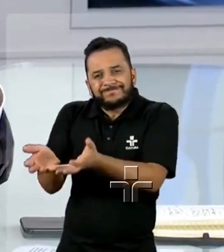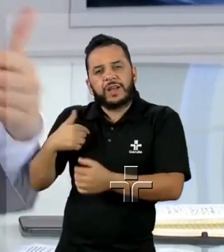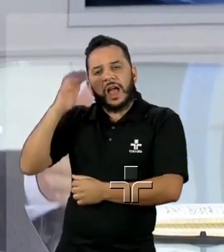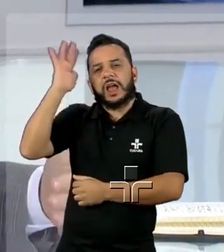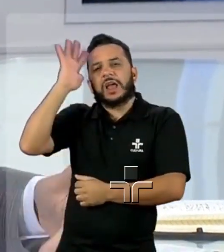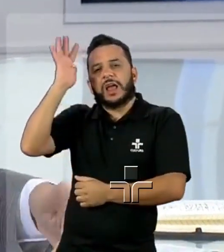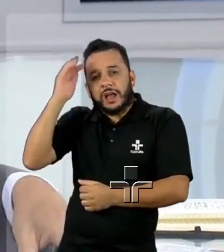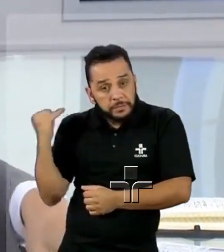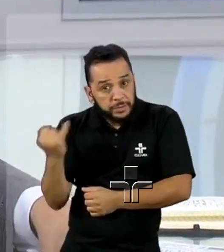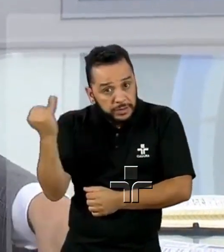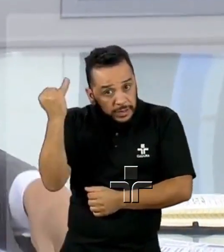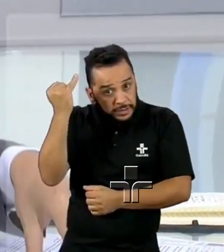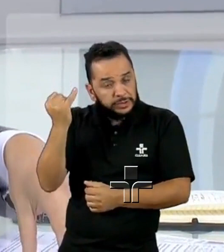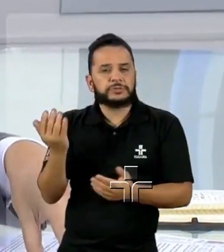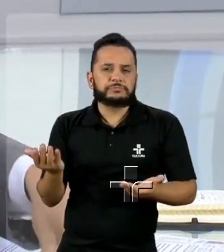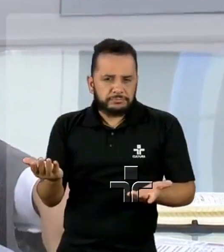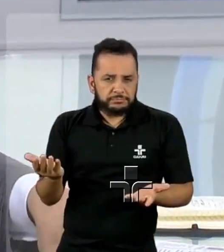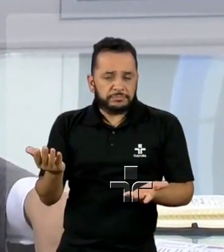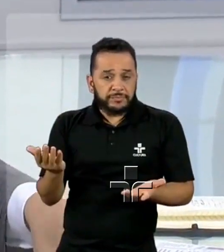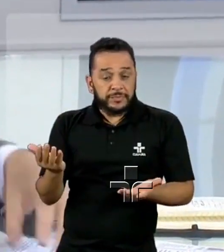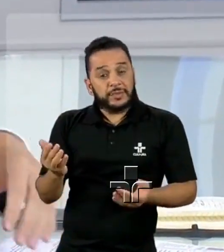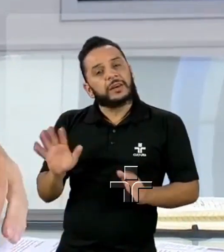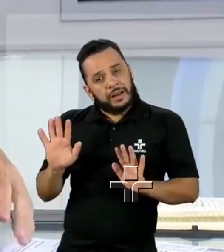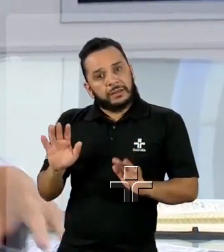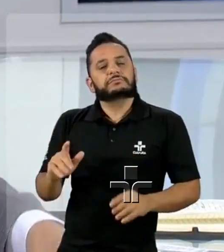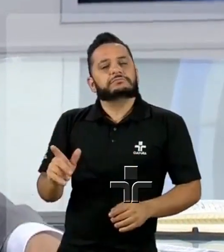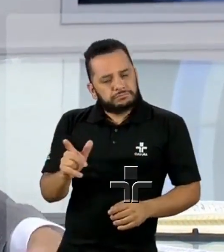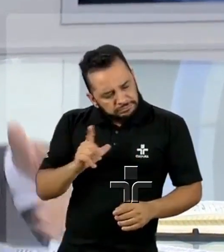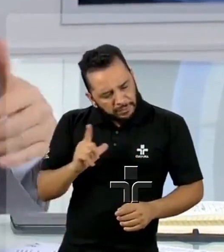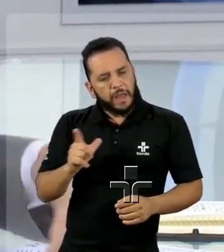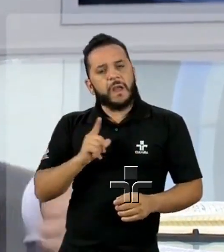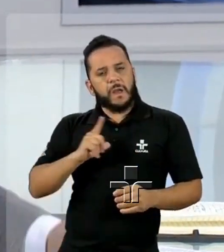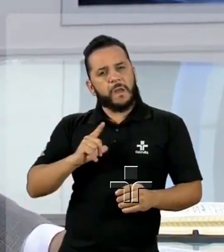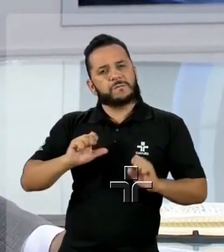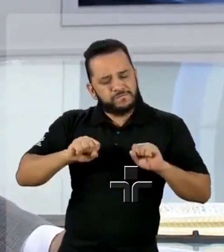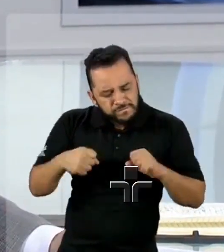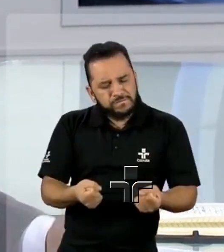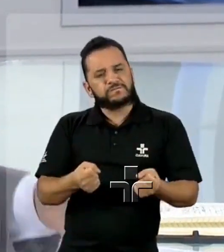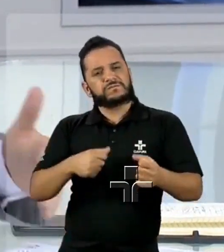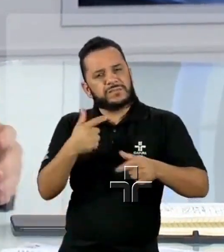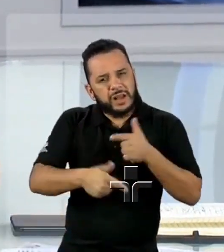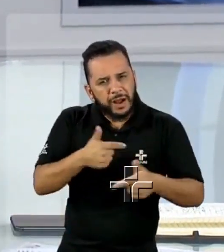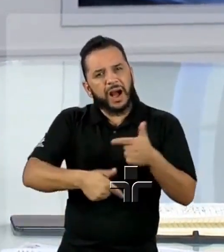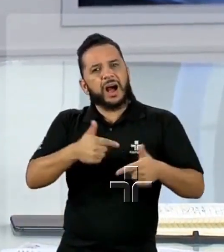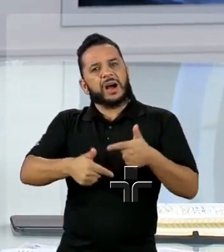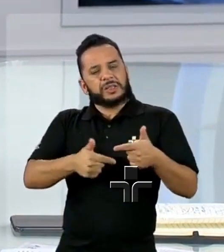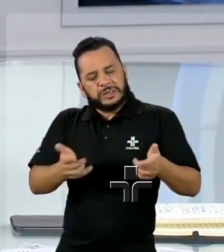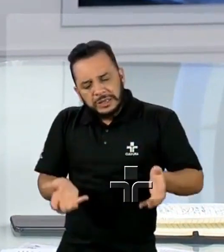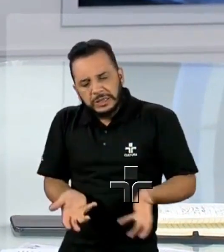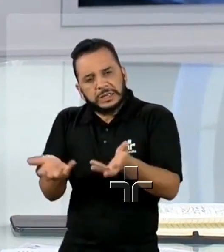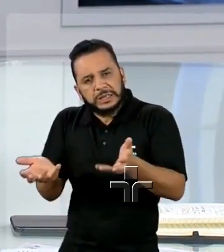não, como eu disse, isso não é algo passivo, isso exige muita atividade da pessoa. É claro que existe